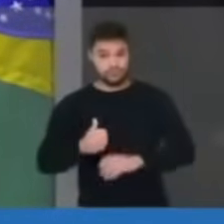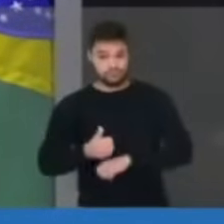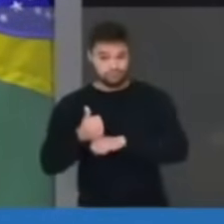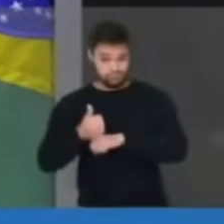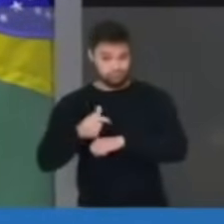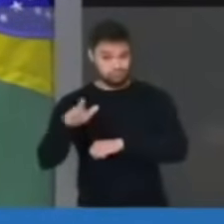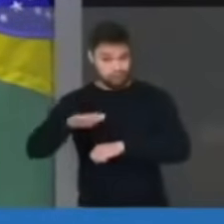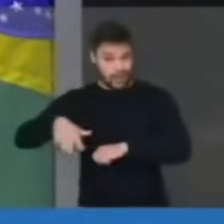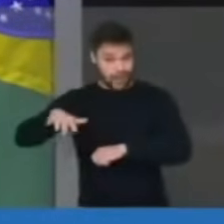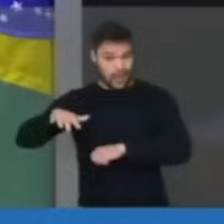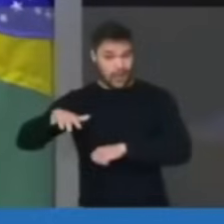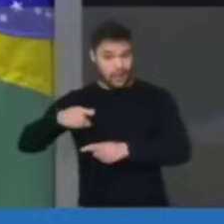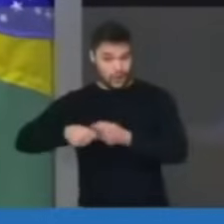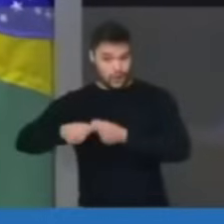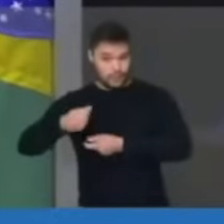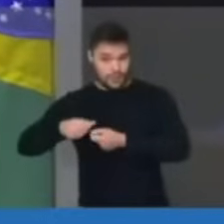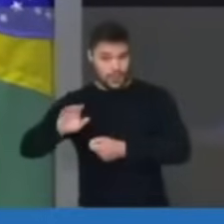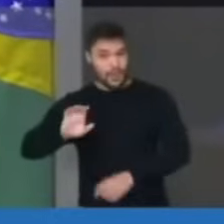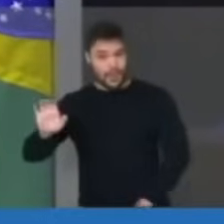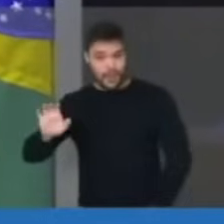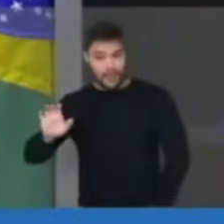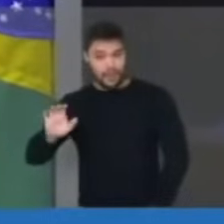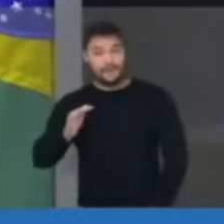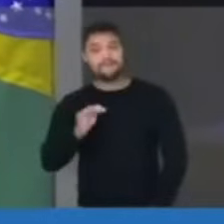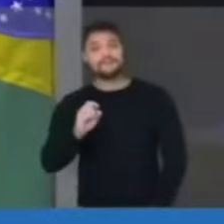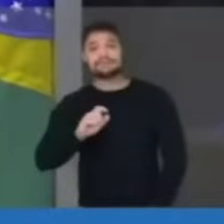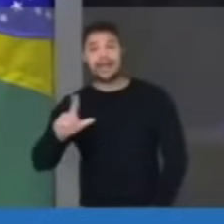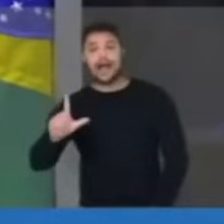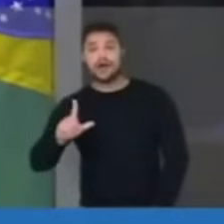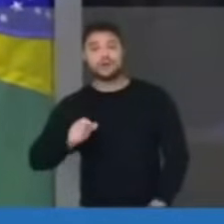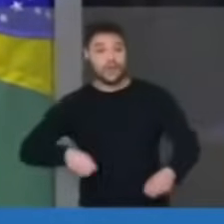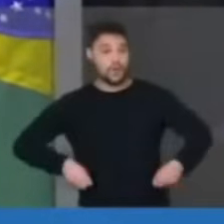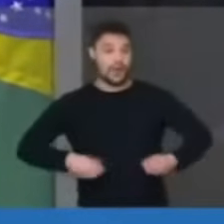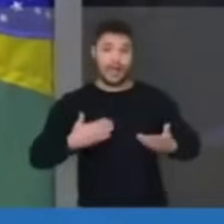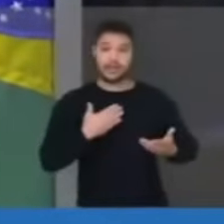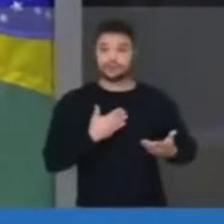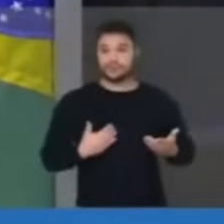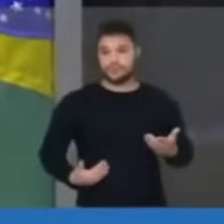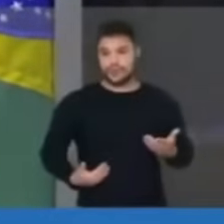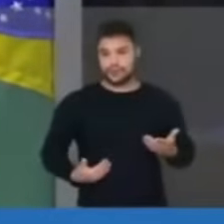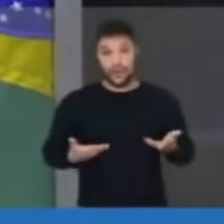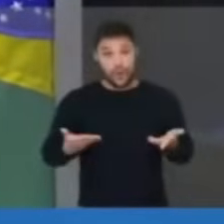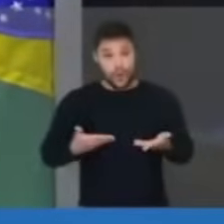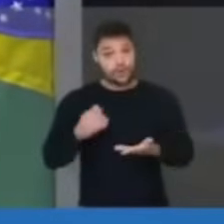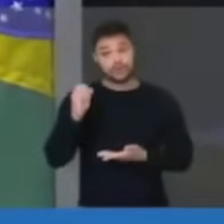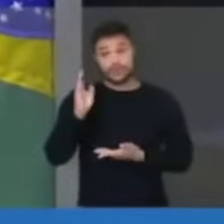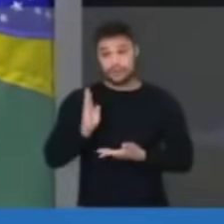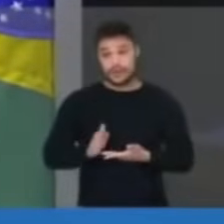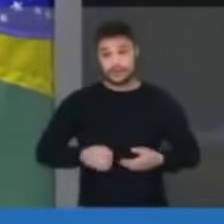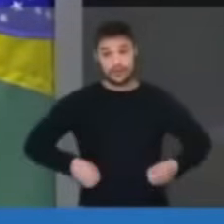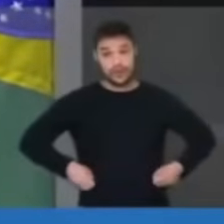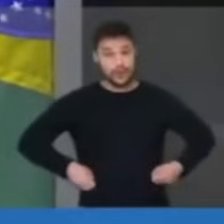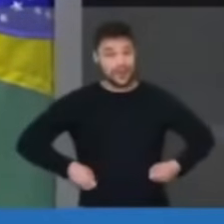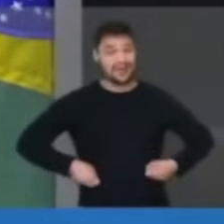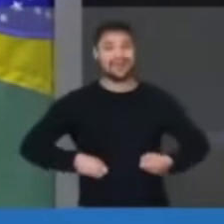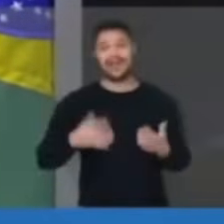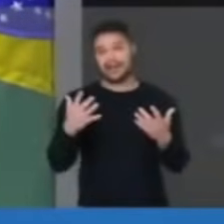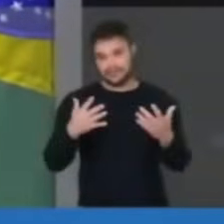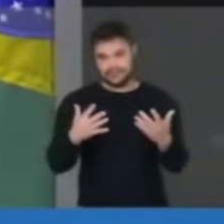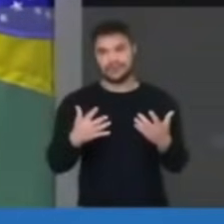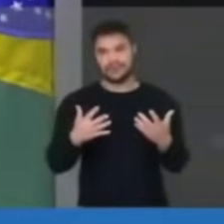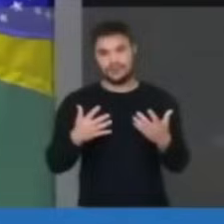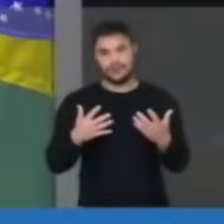do lado de lá, o fiscal são as contas públicas. O país hoje gasta muito,